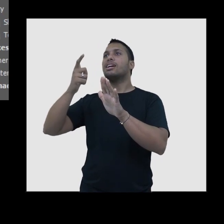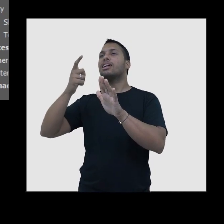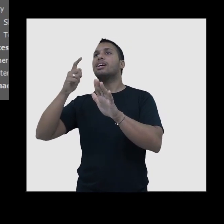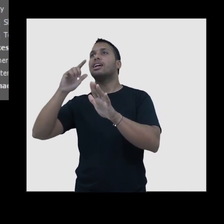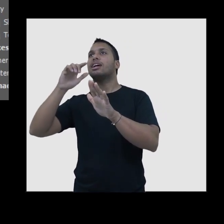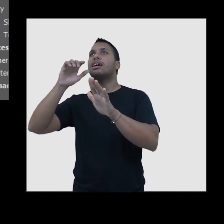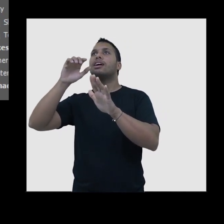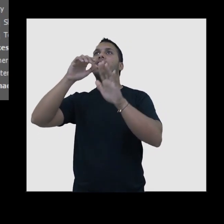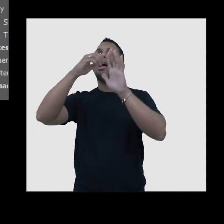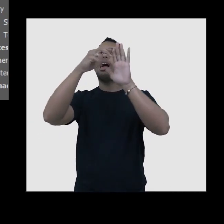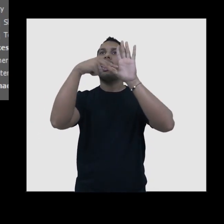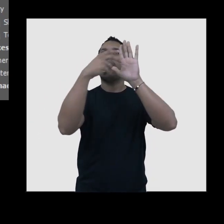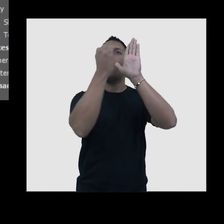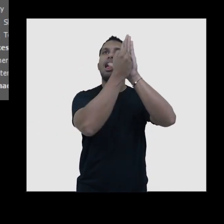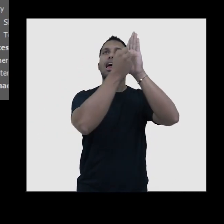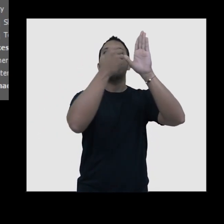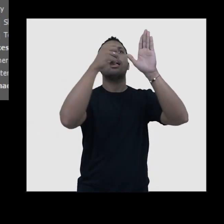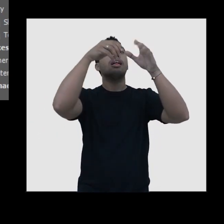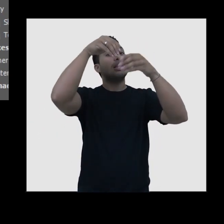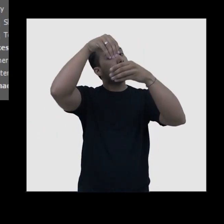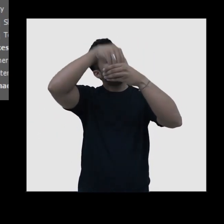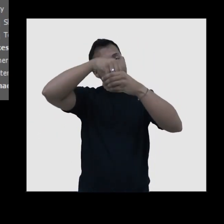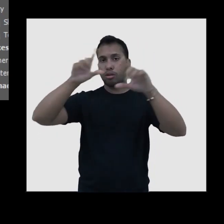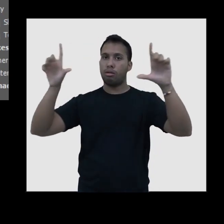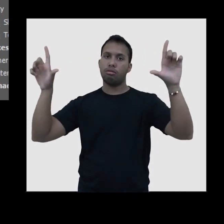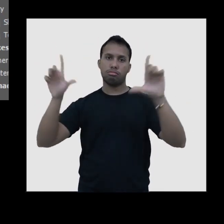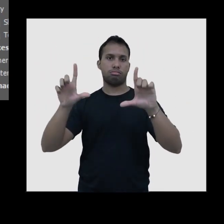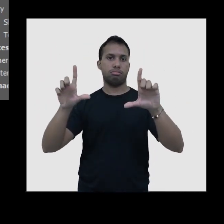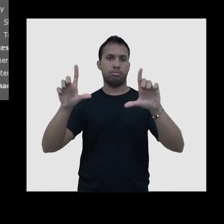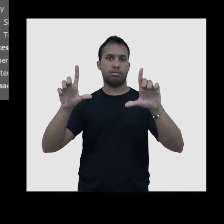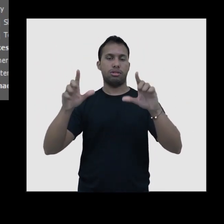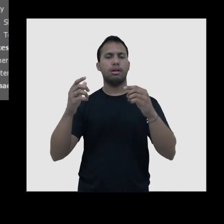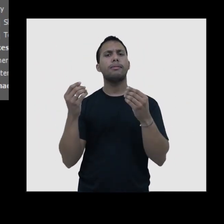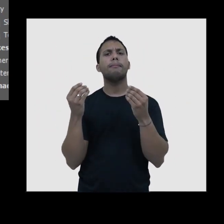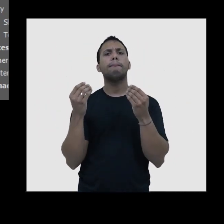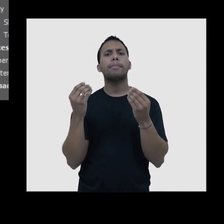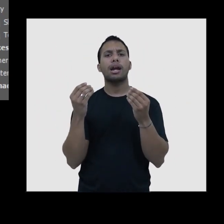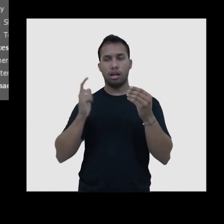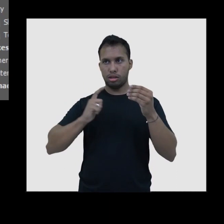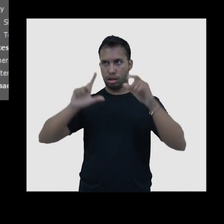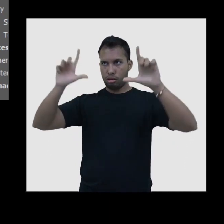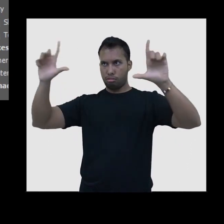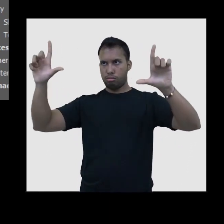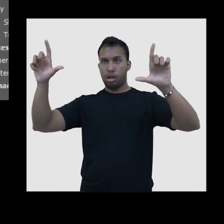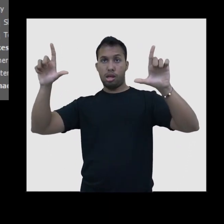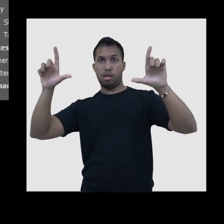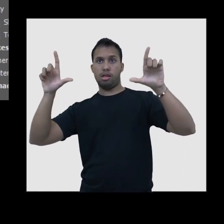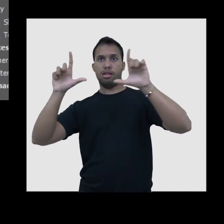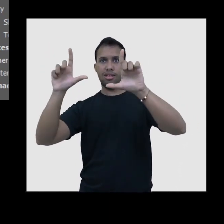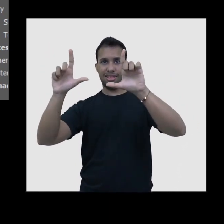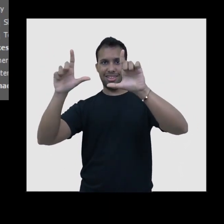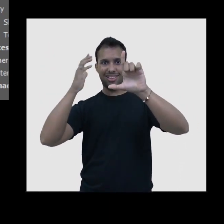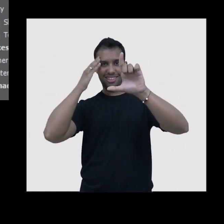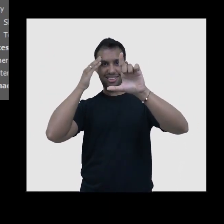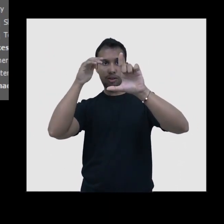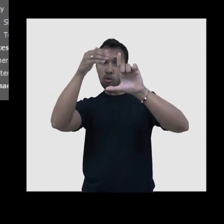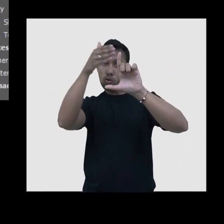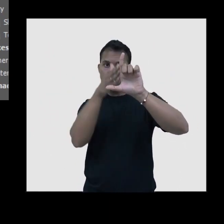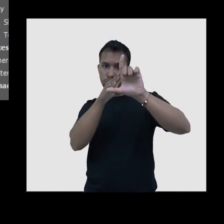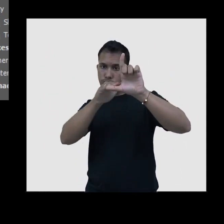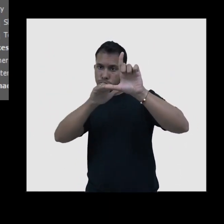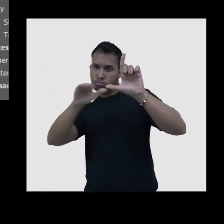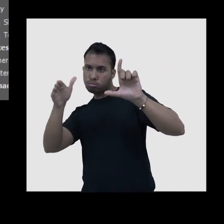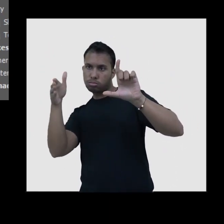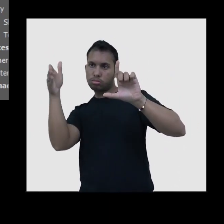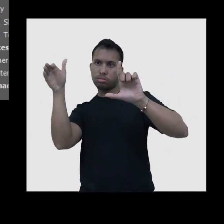Esse texto escrito imagens, né, que o logo menor aqui do UFC TV também está tudo dentro desse retângulo menor. Para que isso? Isso